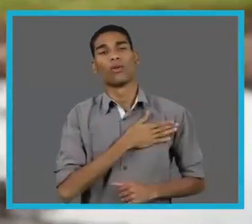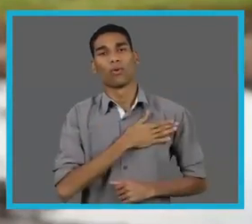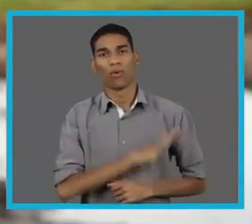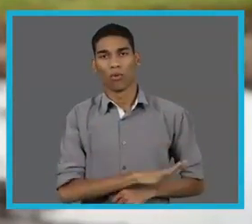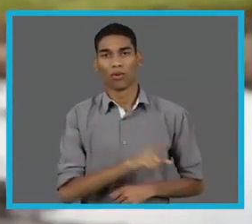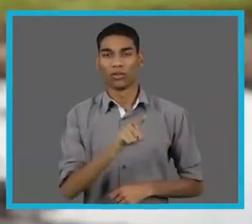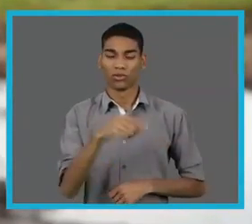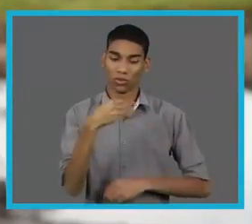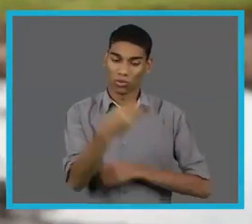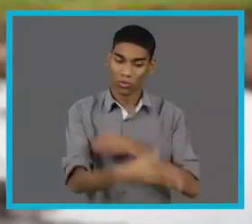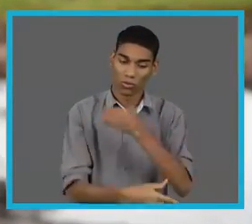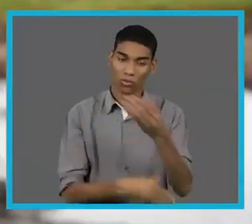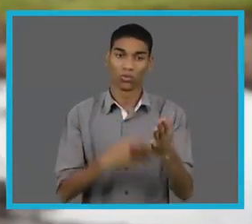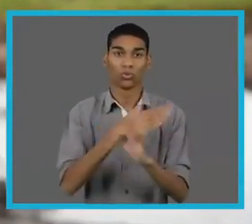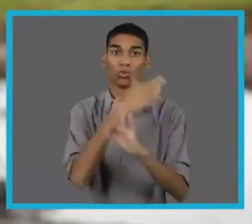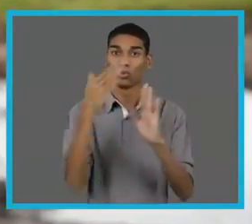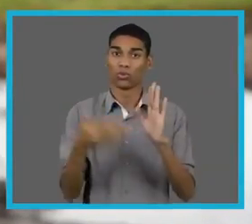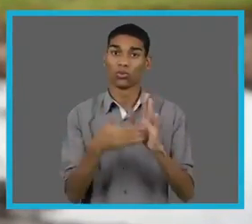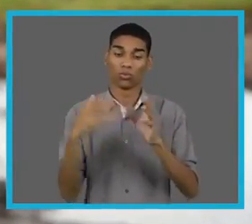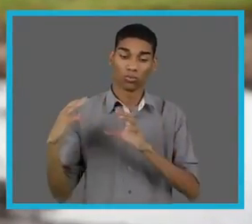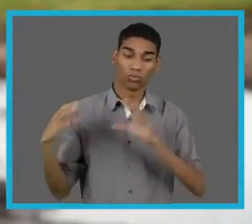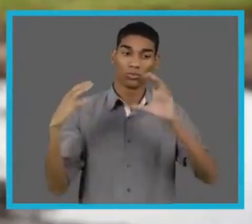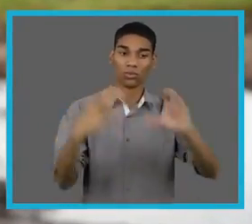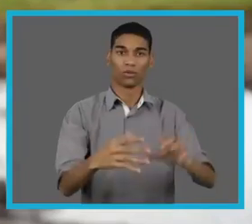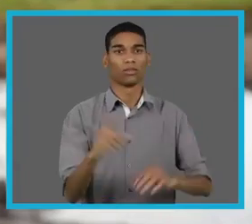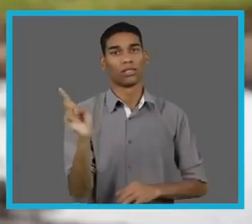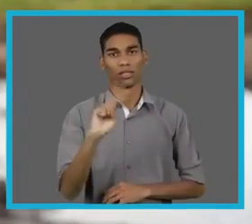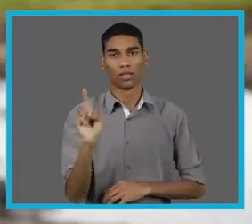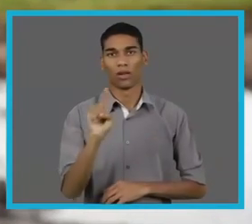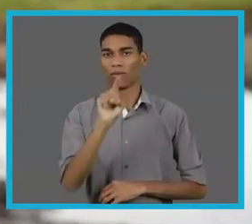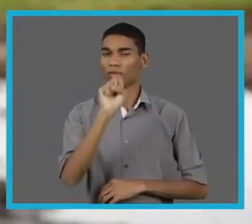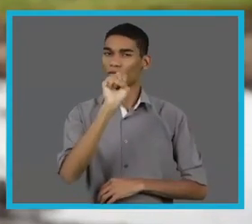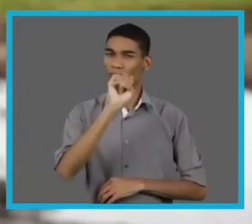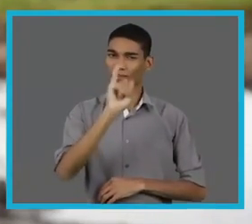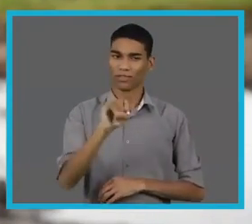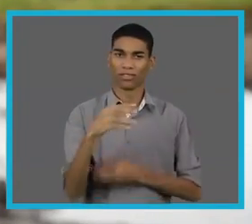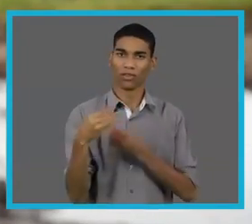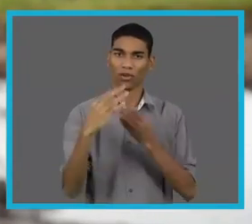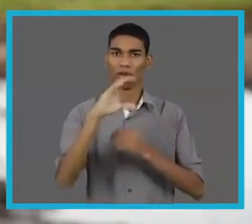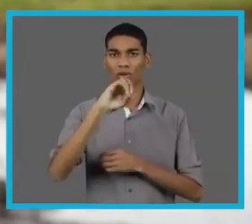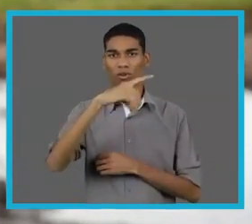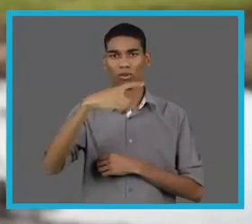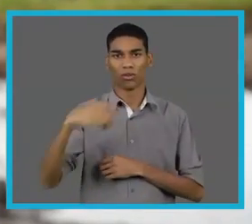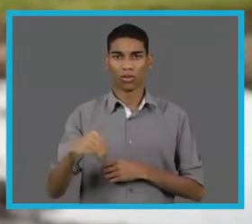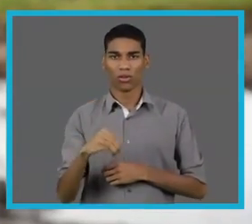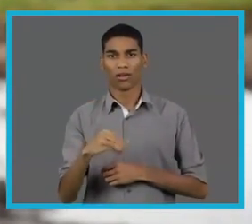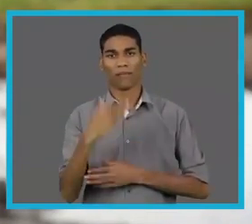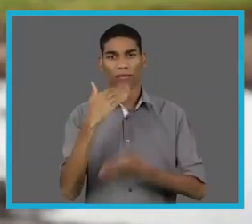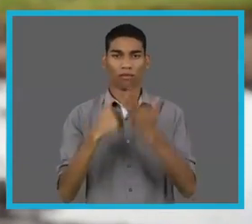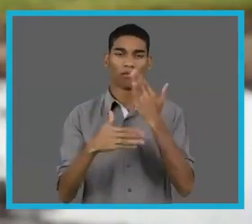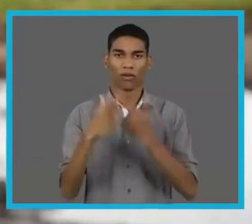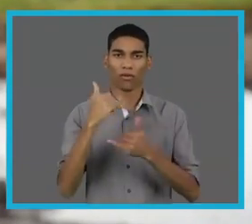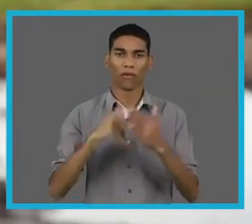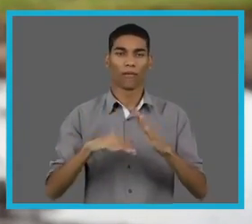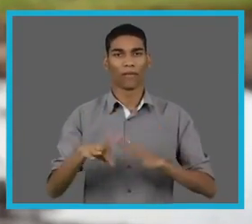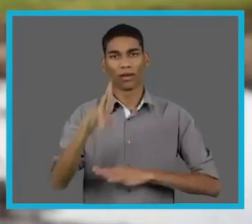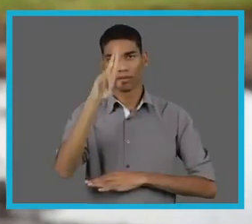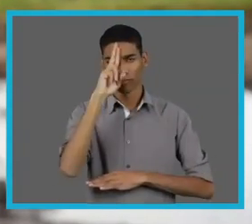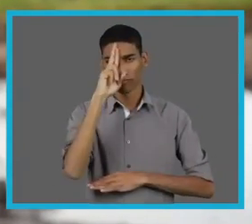você ponha a comida toda de uma vez, né? Você coloca no coxo tanto que ele vai comer até